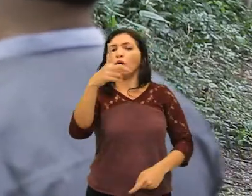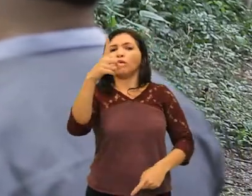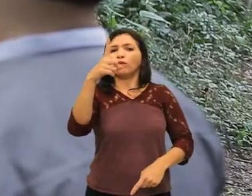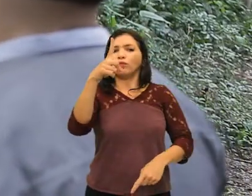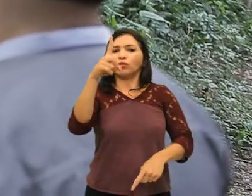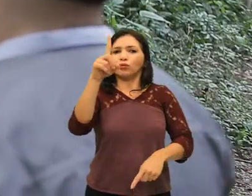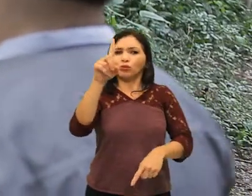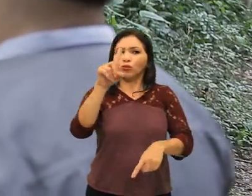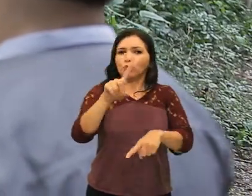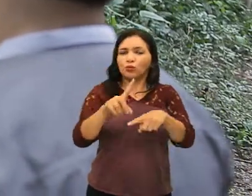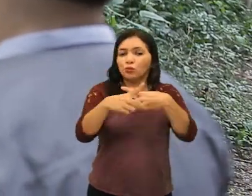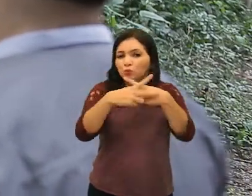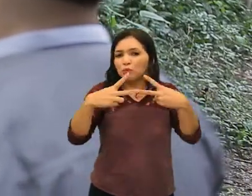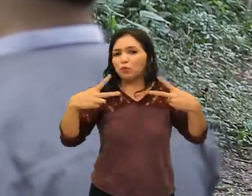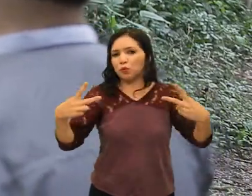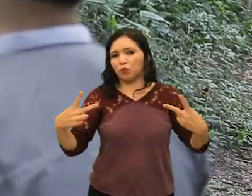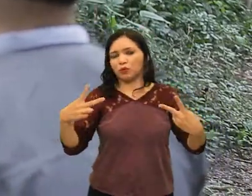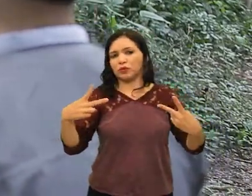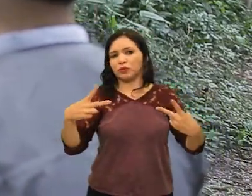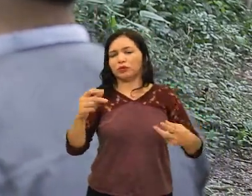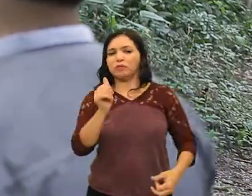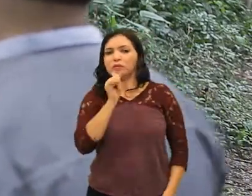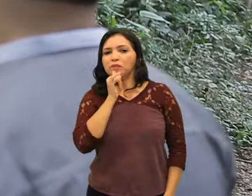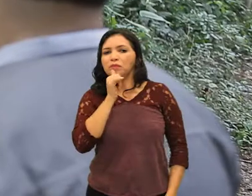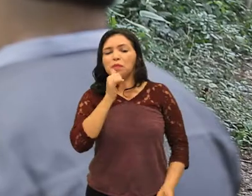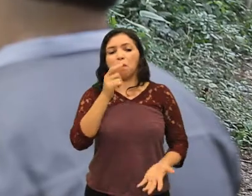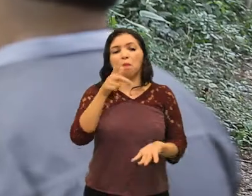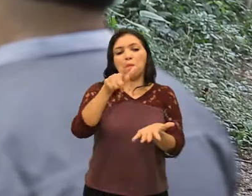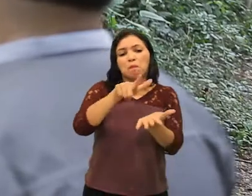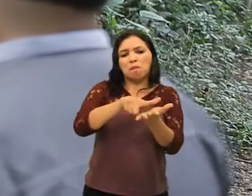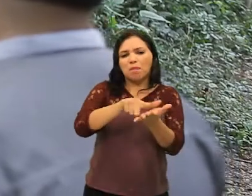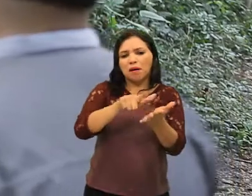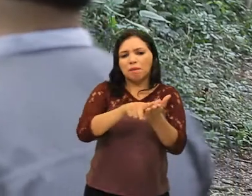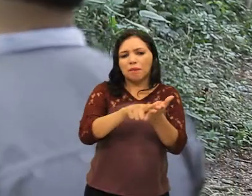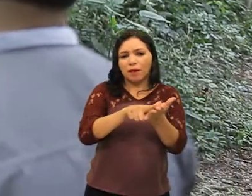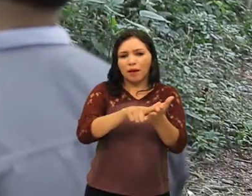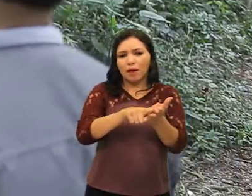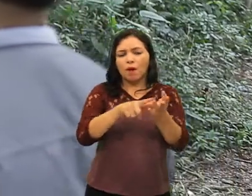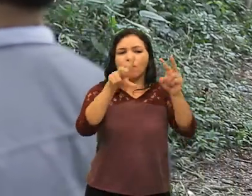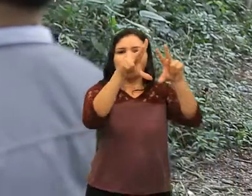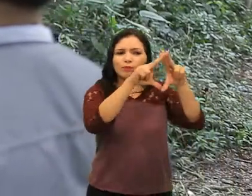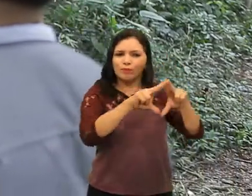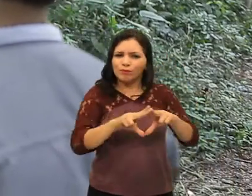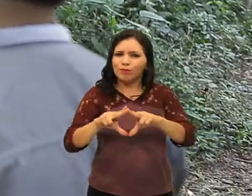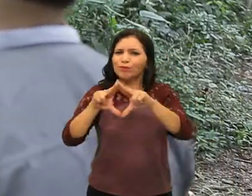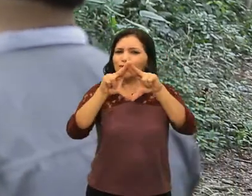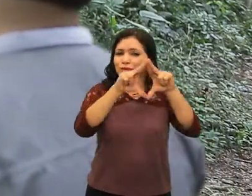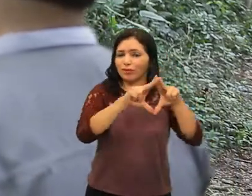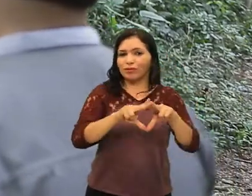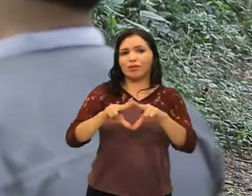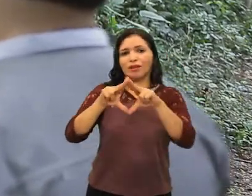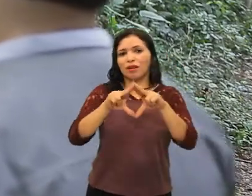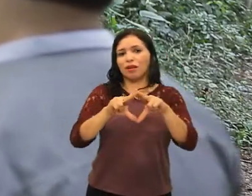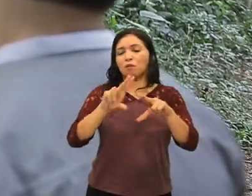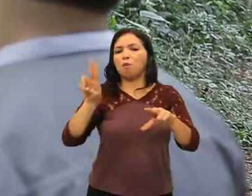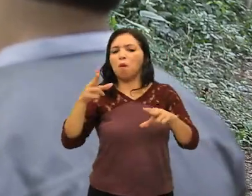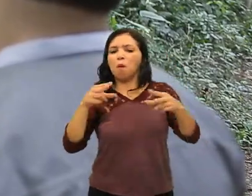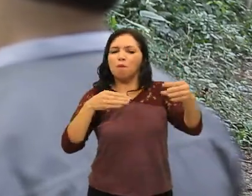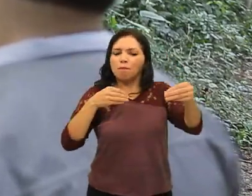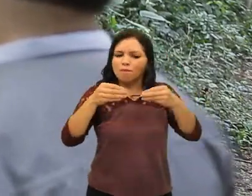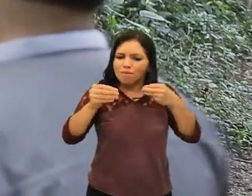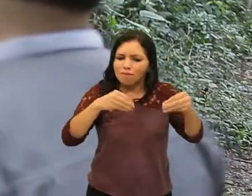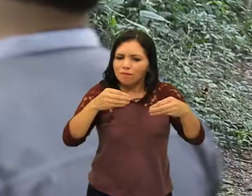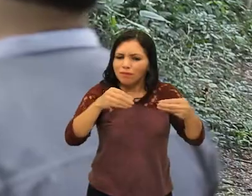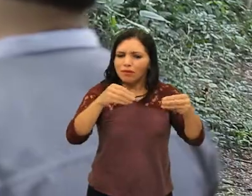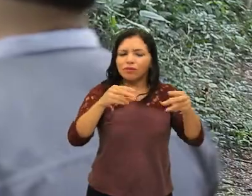papel reciclado ou um plástico reciclado, né, quando nós reciclamos um material como esse, nós estamos extraindo